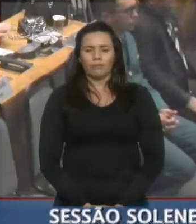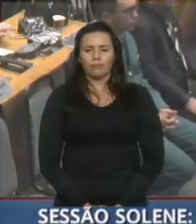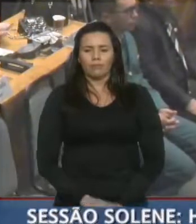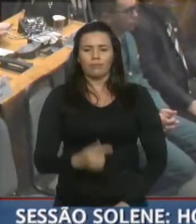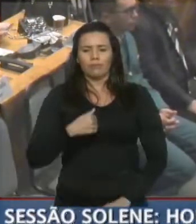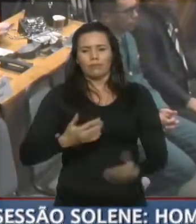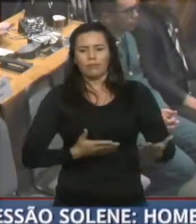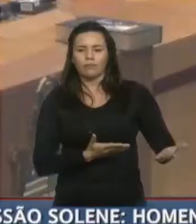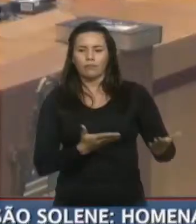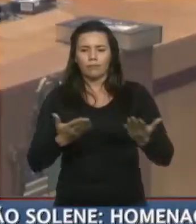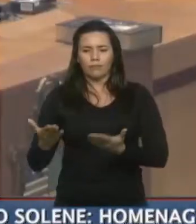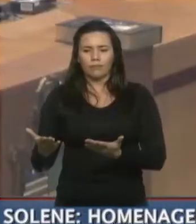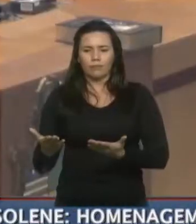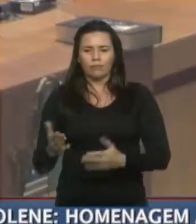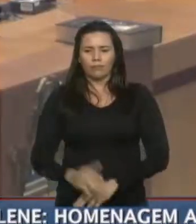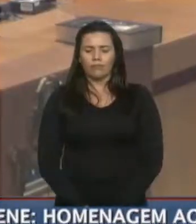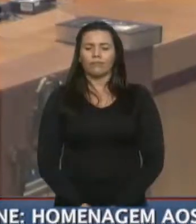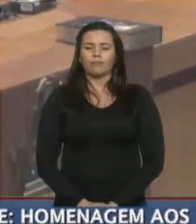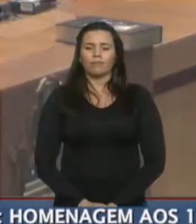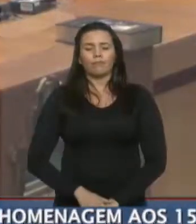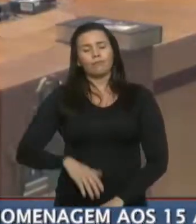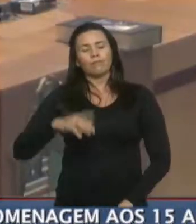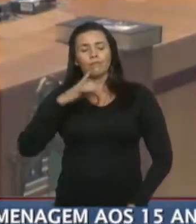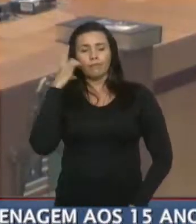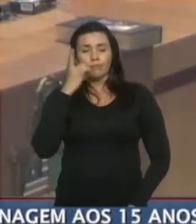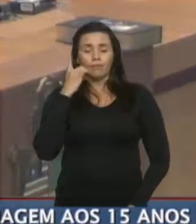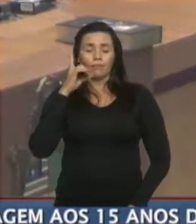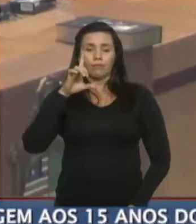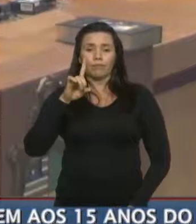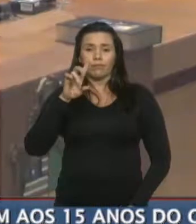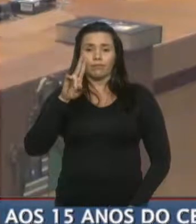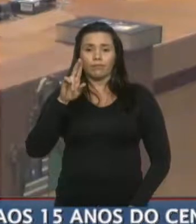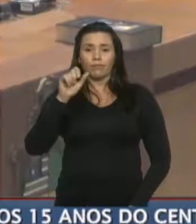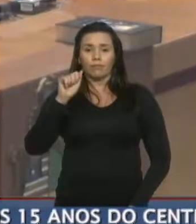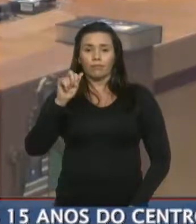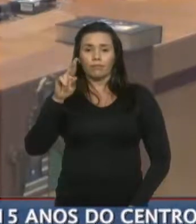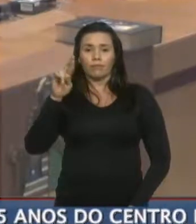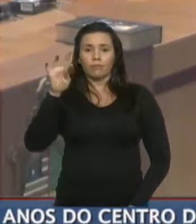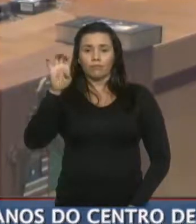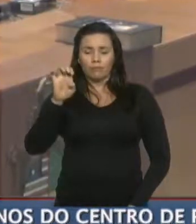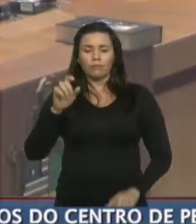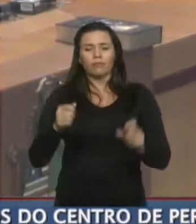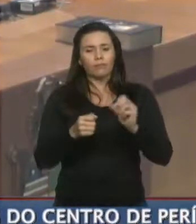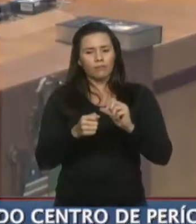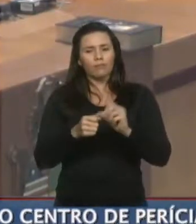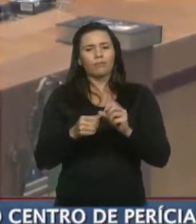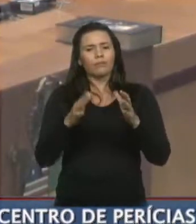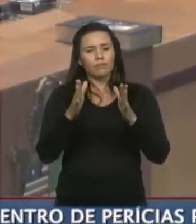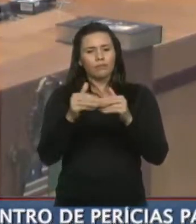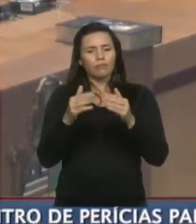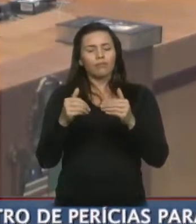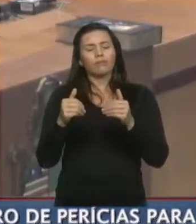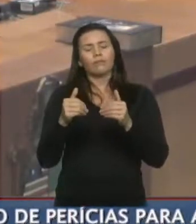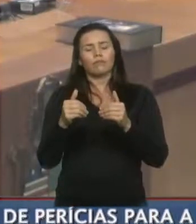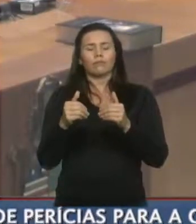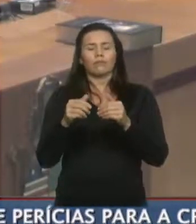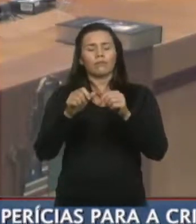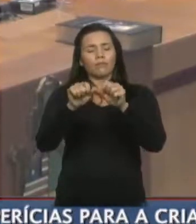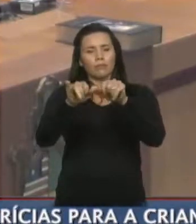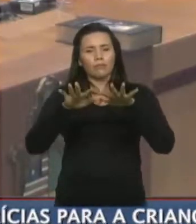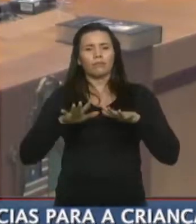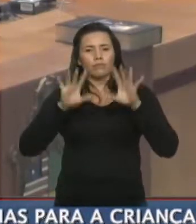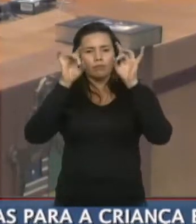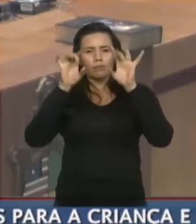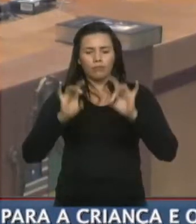Concedo a palavra ao senhor deputado Duarte Júnior, autor do requerimento de convocação desta sessão solene,